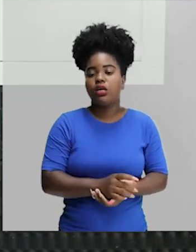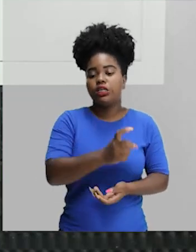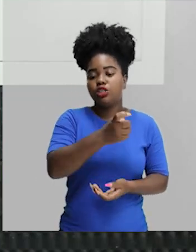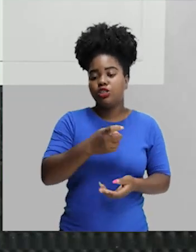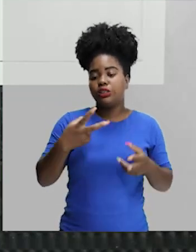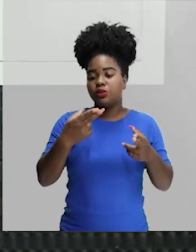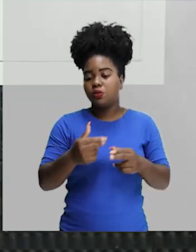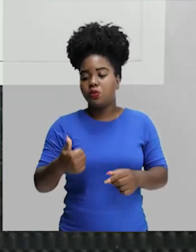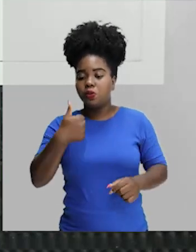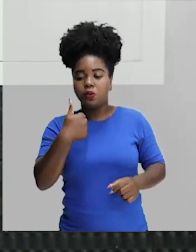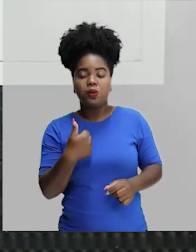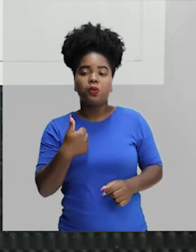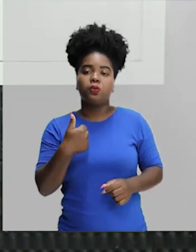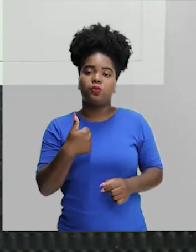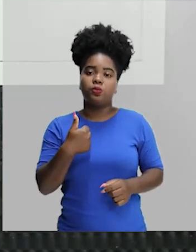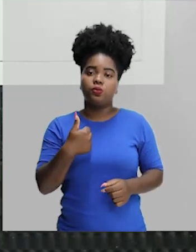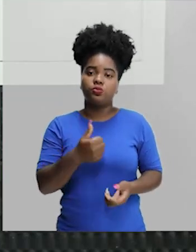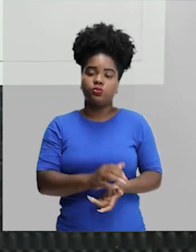x igual a 1.